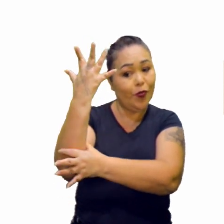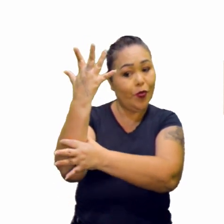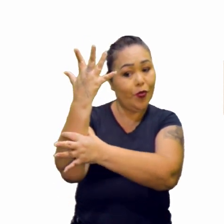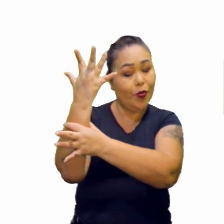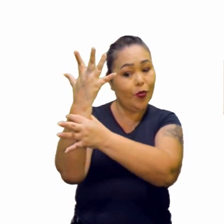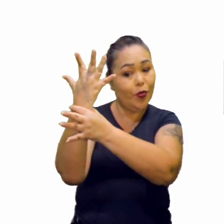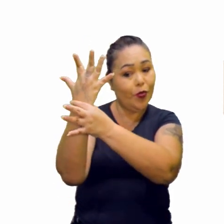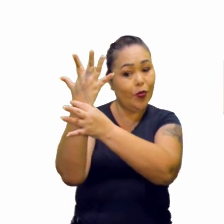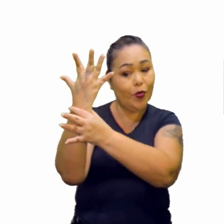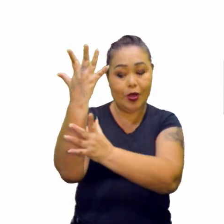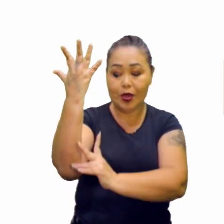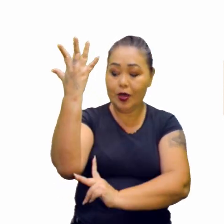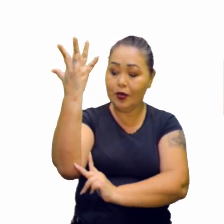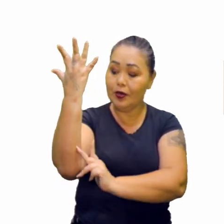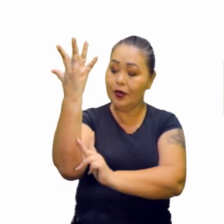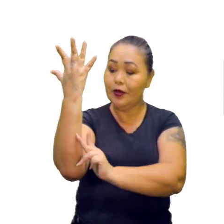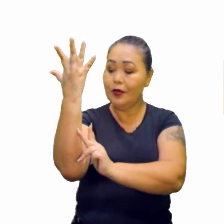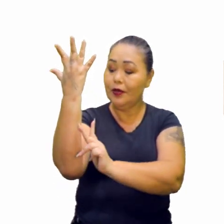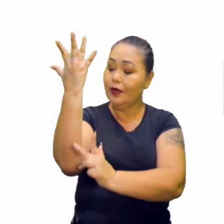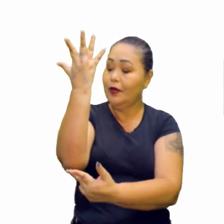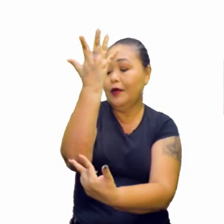formação da estrutura da copa.